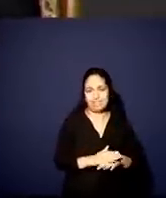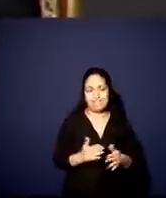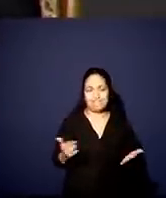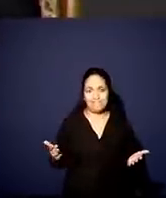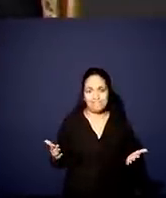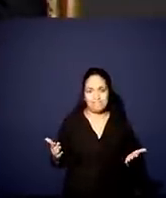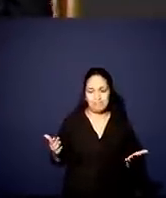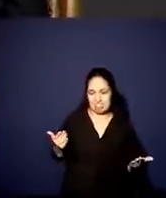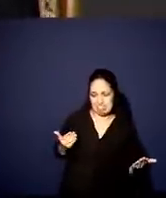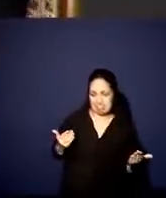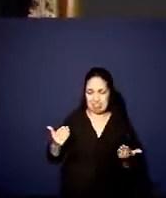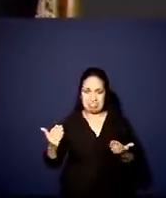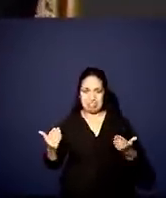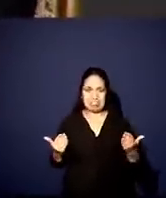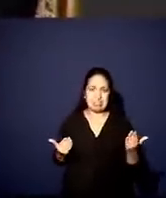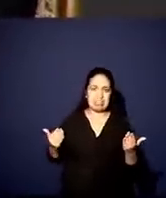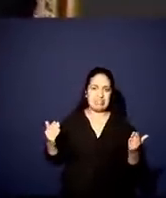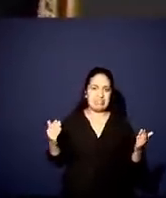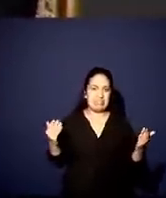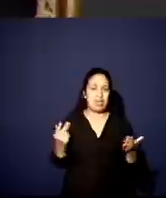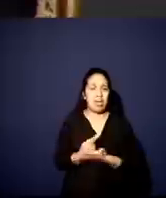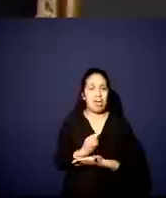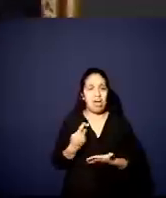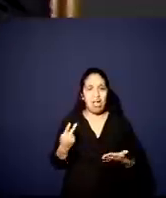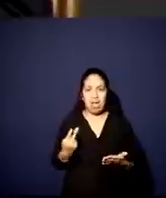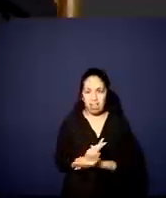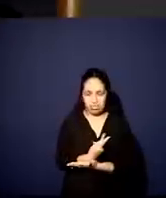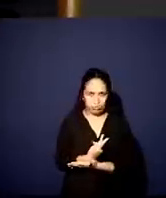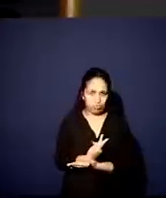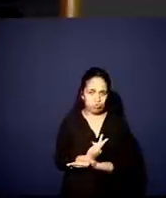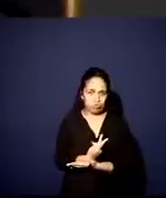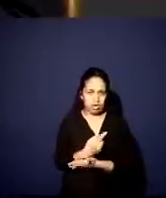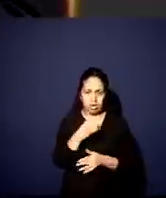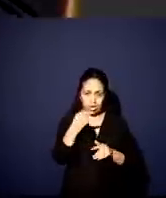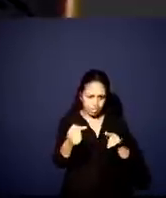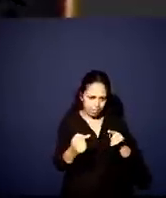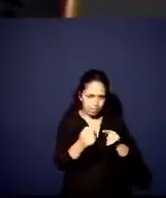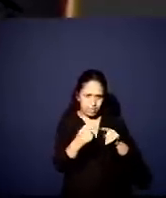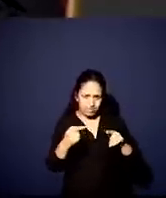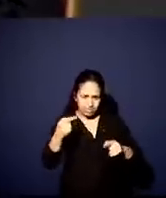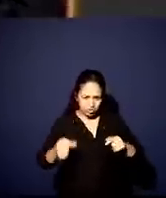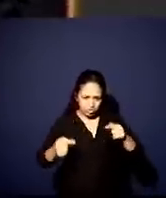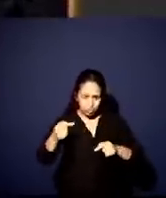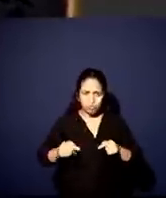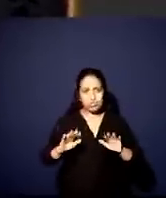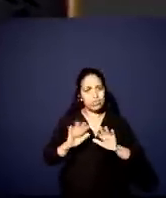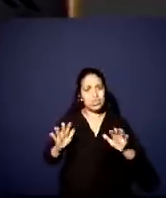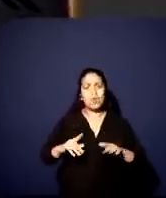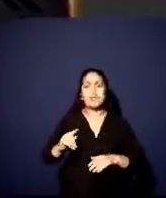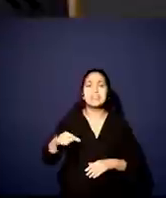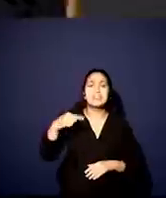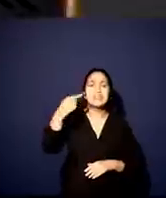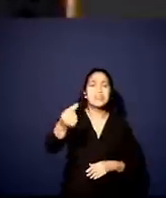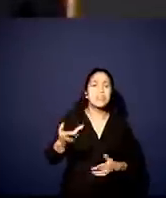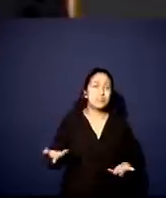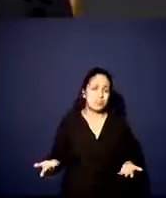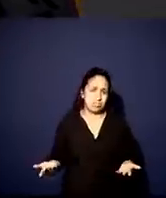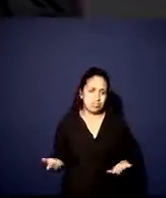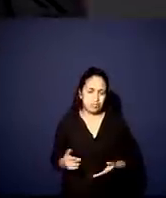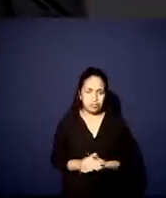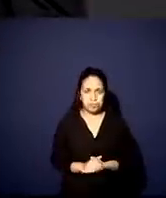erradas, esse que é imenso, você entende? Não é a discussão da meta. O estrago, né? Por